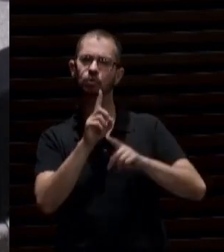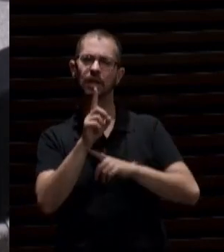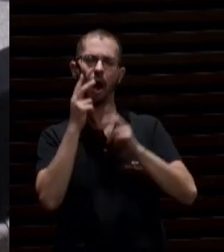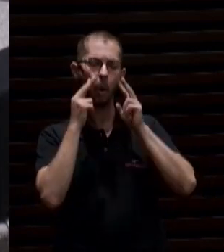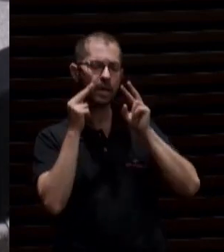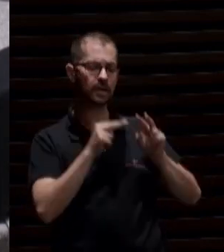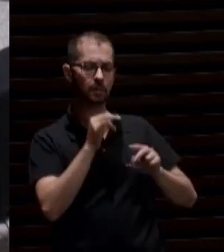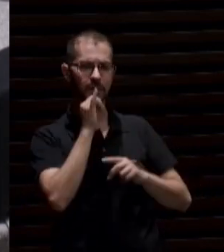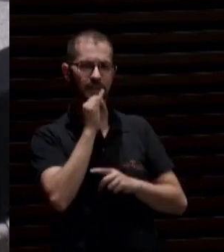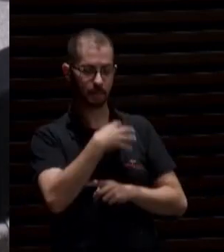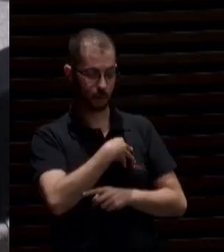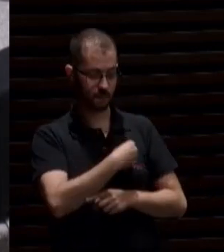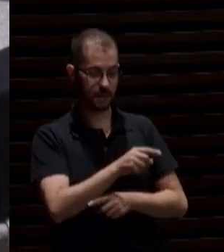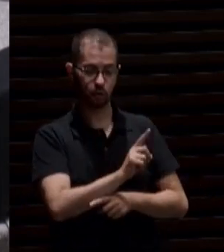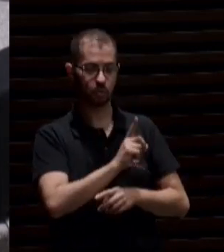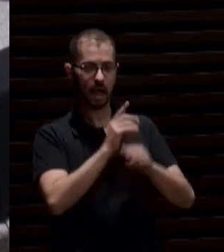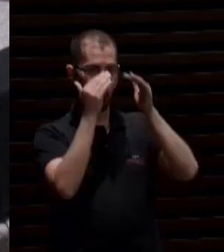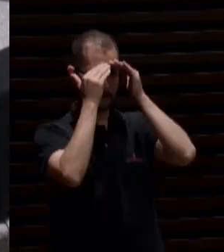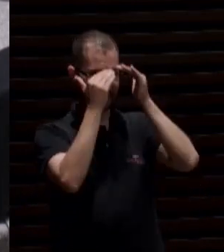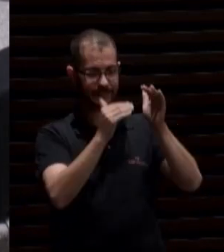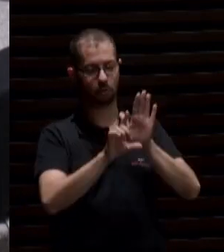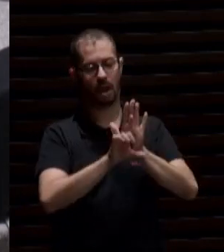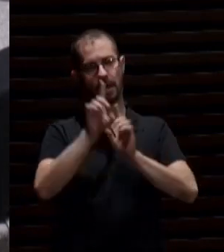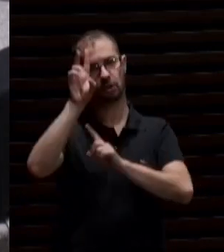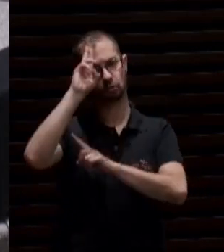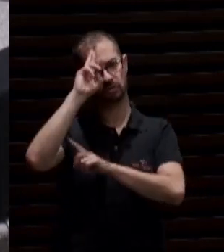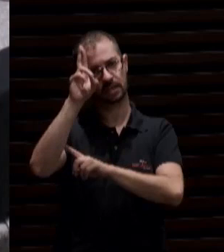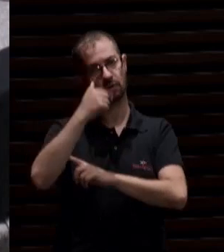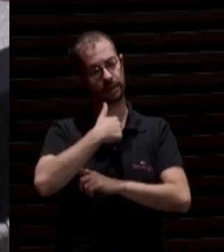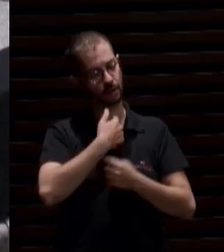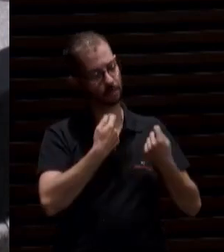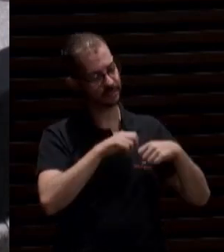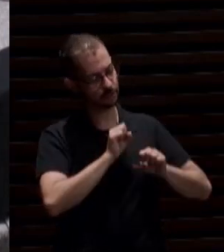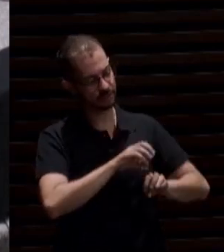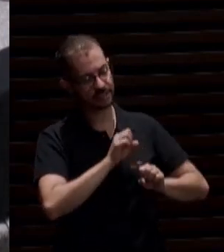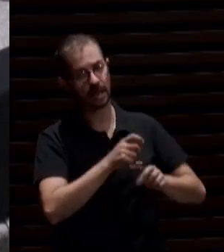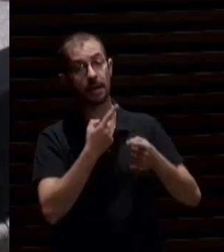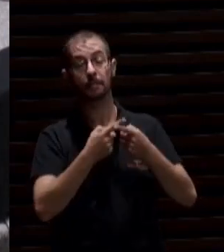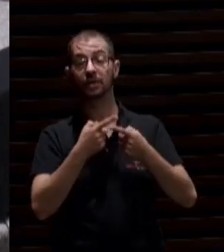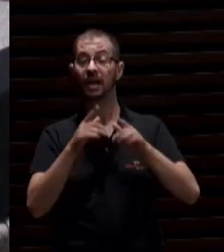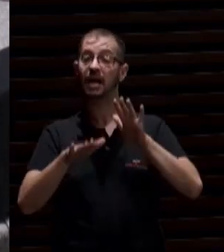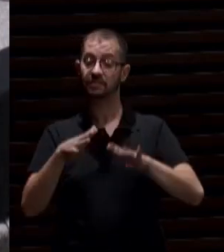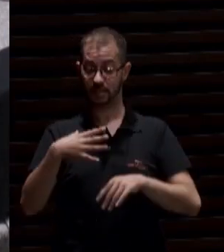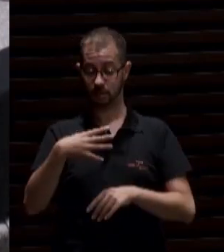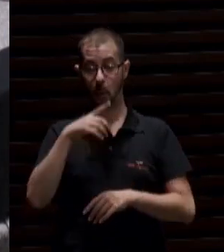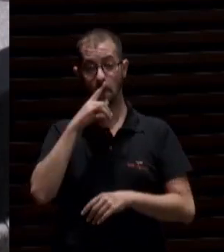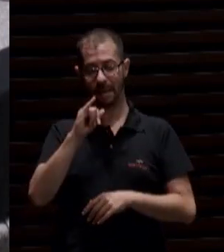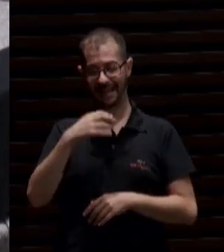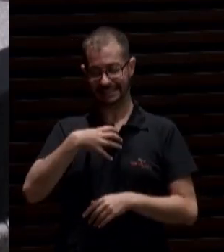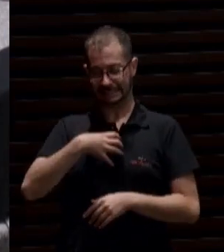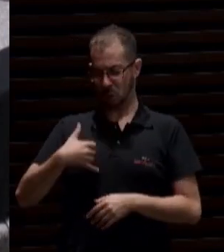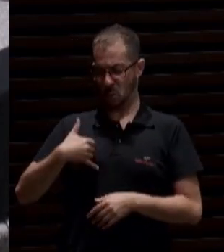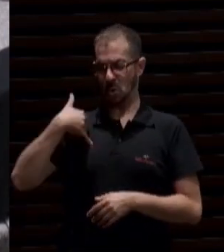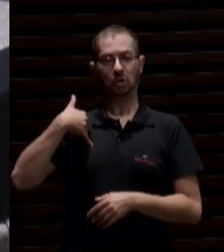de que o meu filho está desobedecendo a lei do Senhor e eu preciso ensiná-lo. Muitas vezes é porque o pai tem o seu ego machucado,